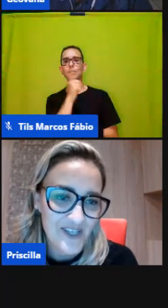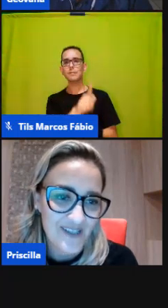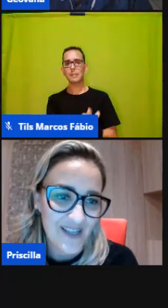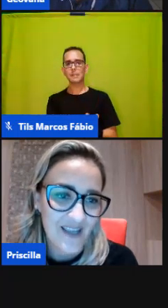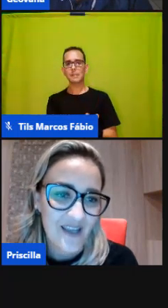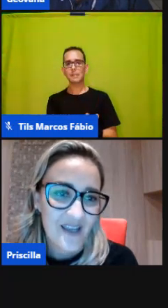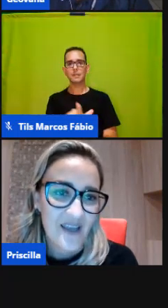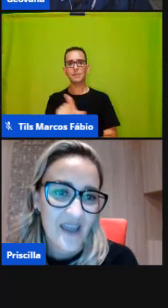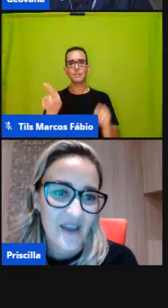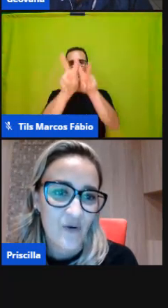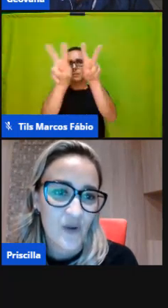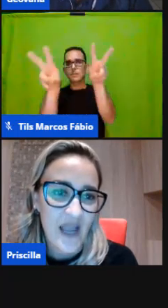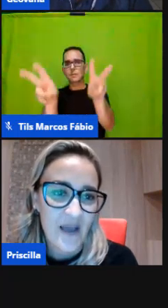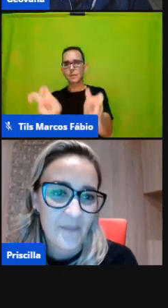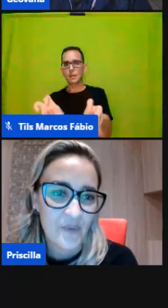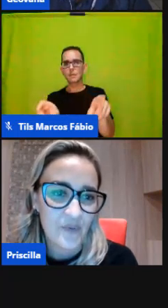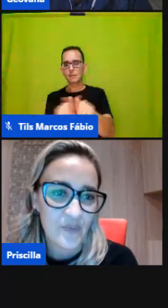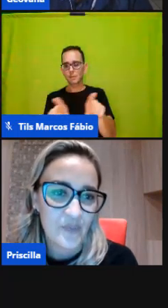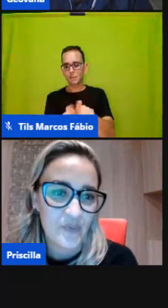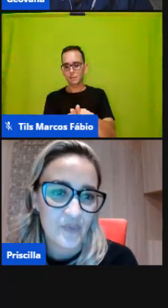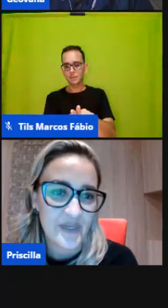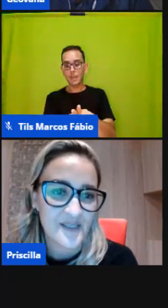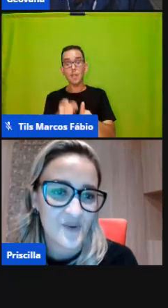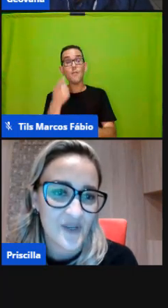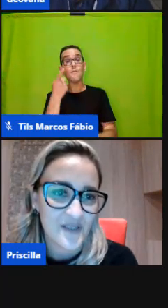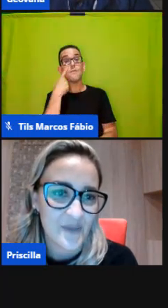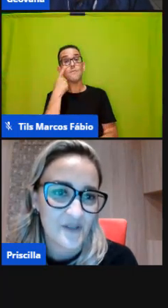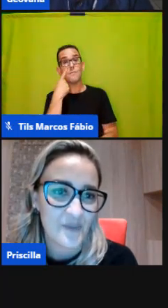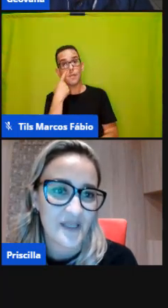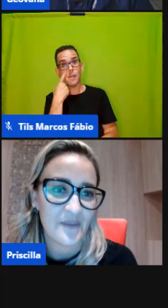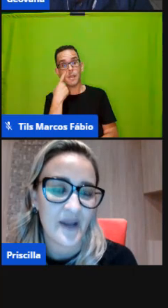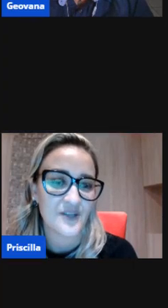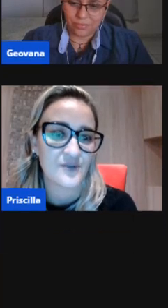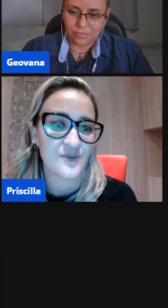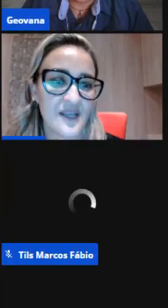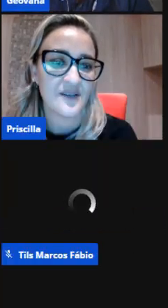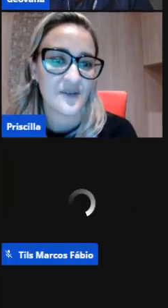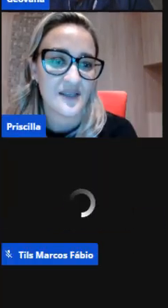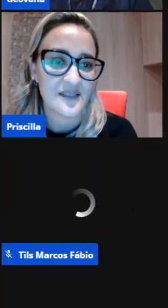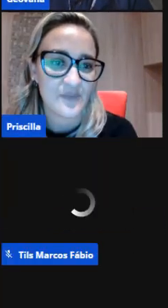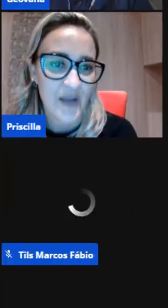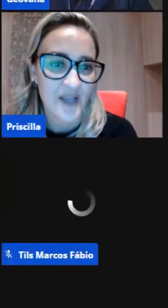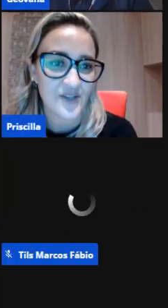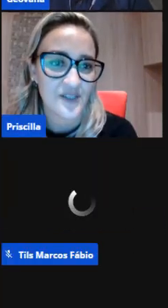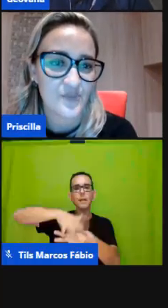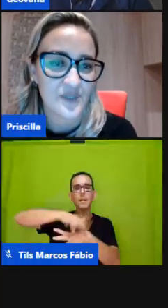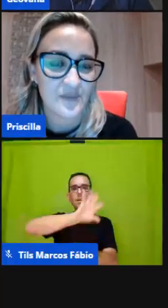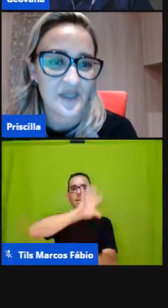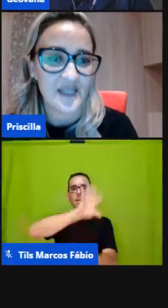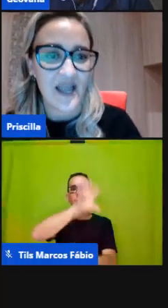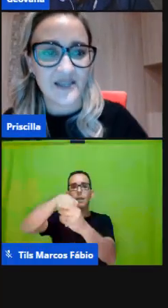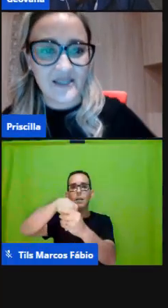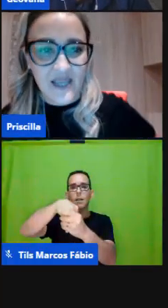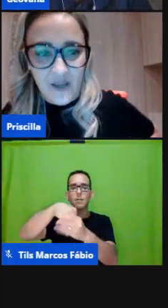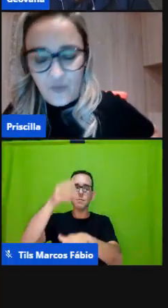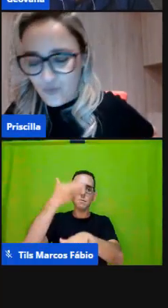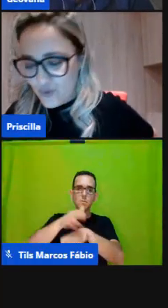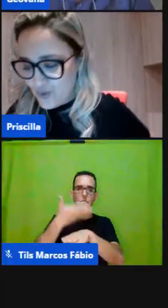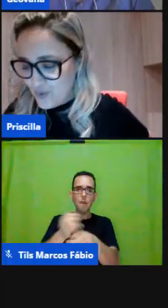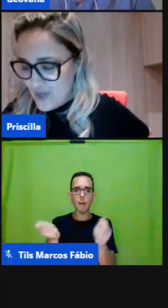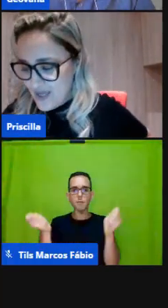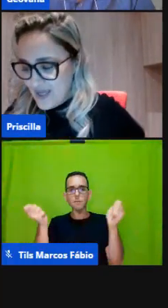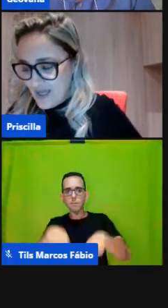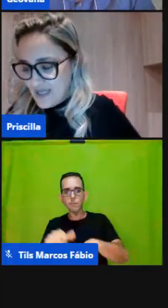temática né olhar para esses conhecimentos matemáticos dentro dessas práticas possibilidades e